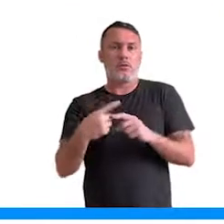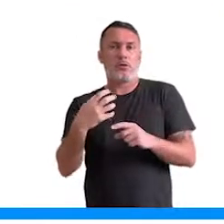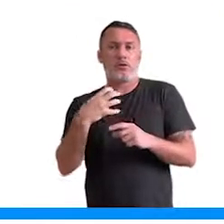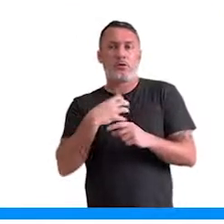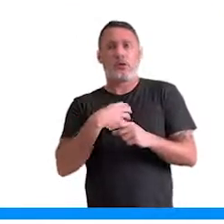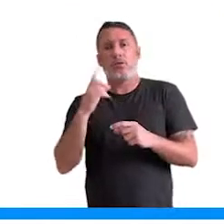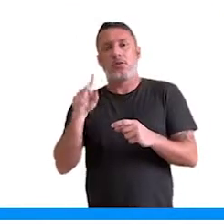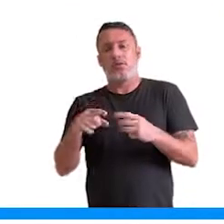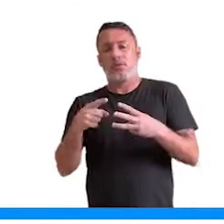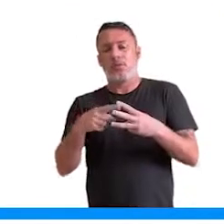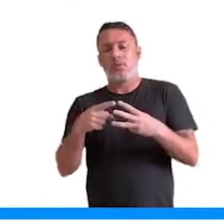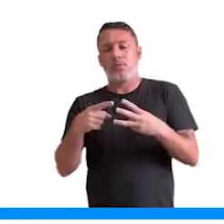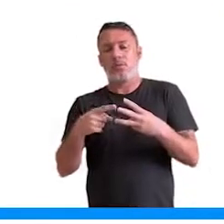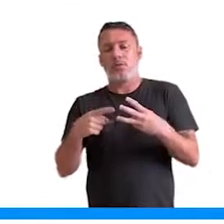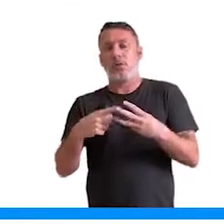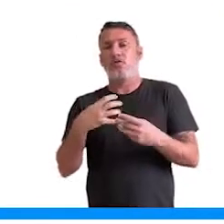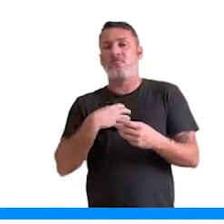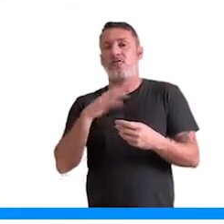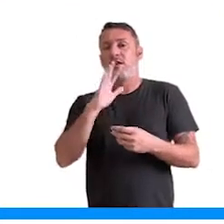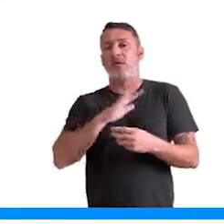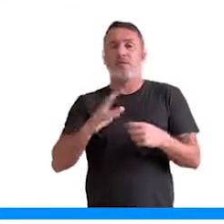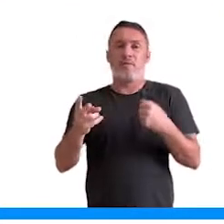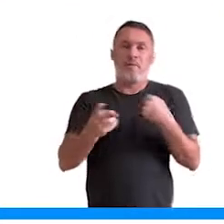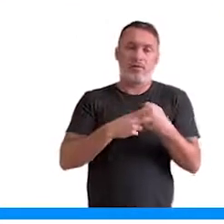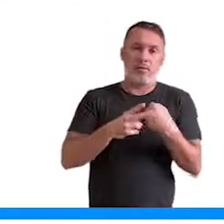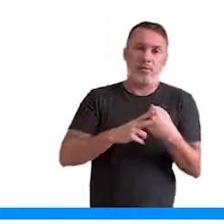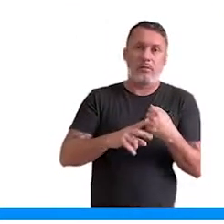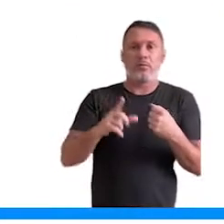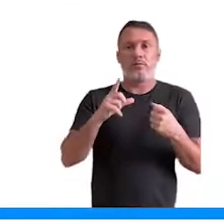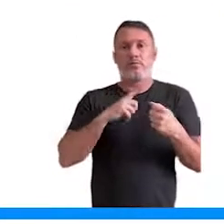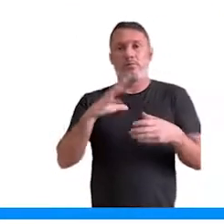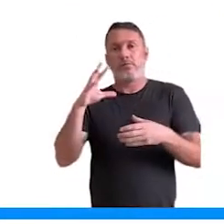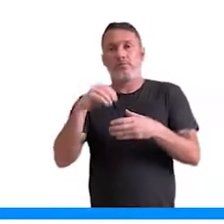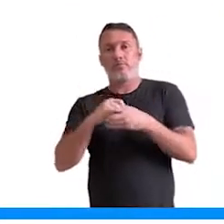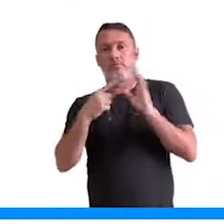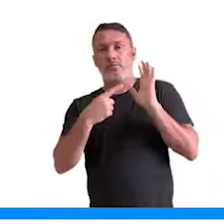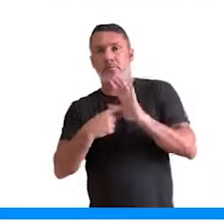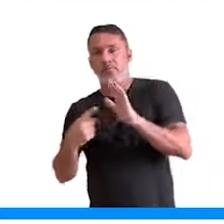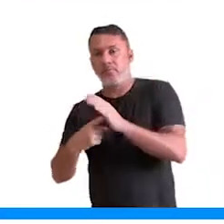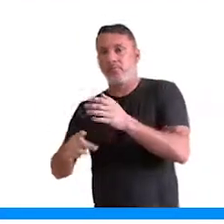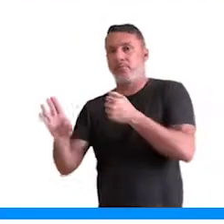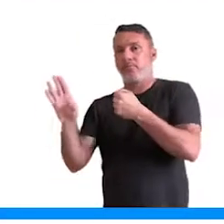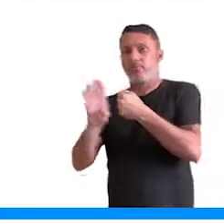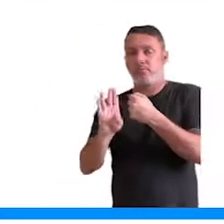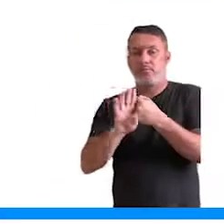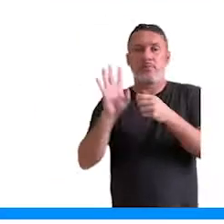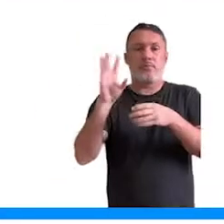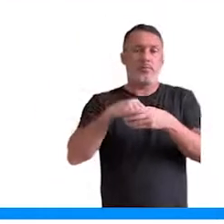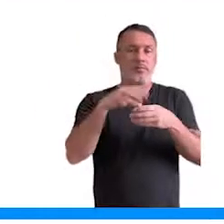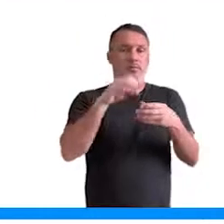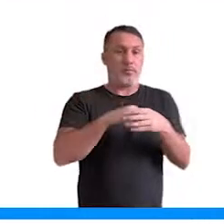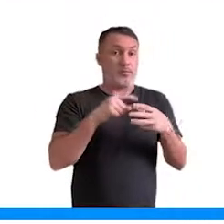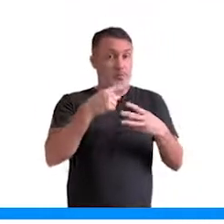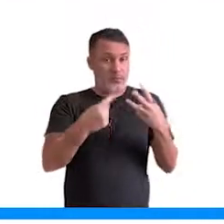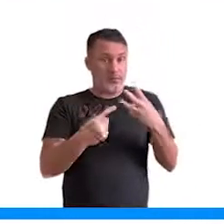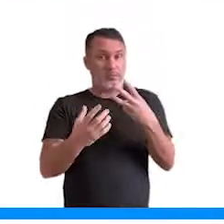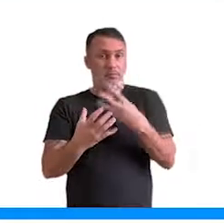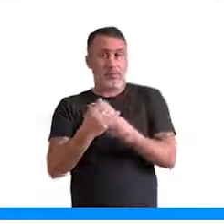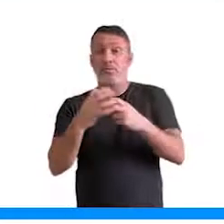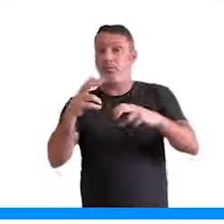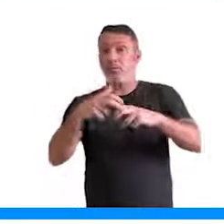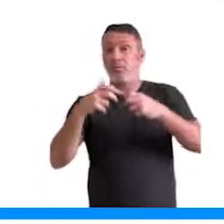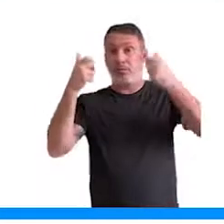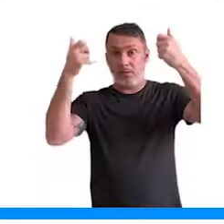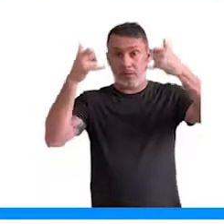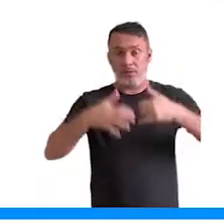se forma a partir de 3 formas de verbo, né? Infinitivo, presente do indicativo e presente do subjuntivo.